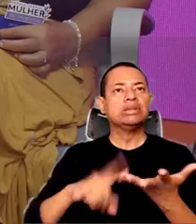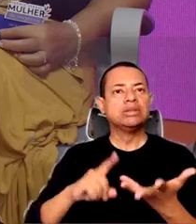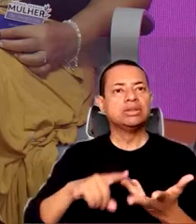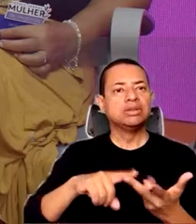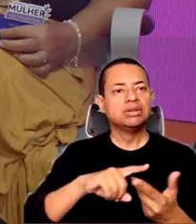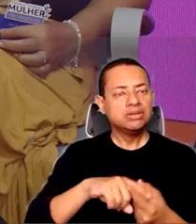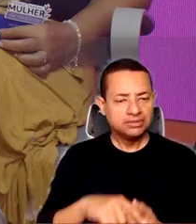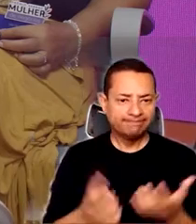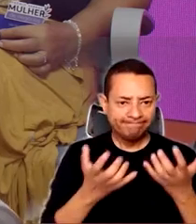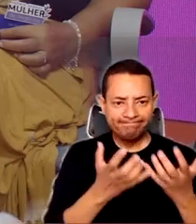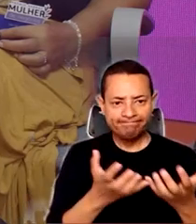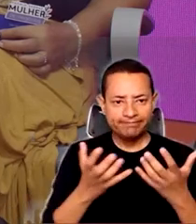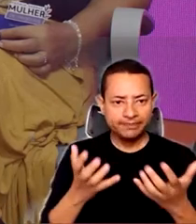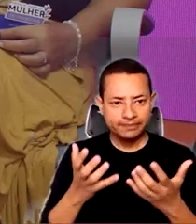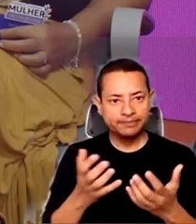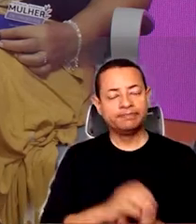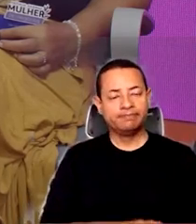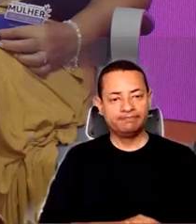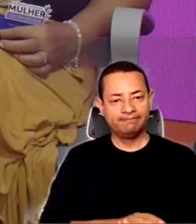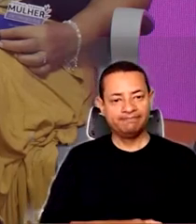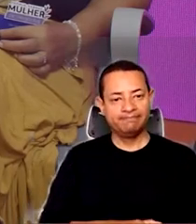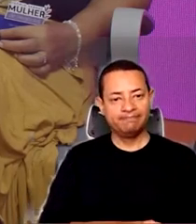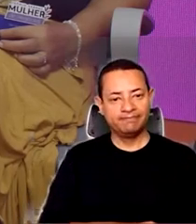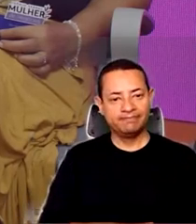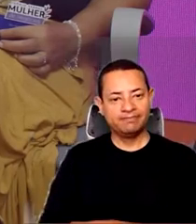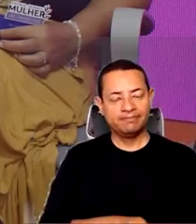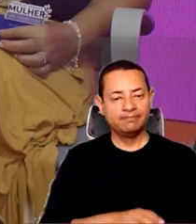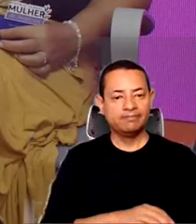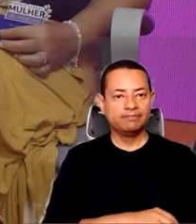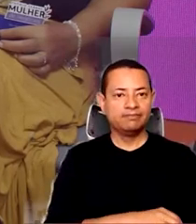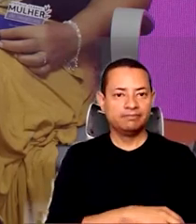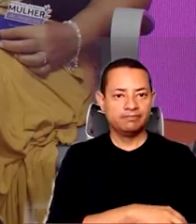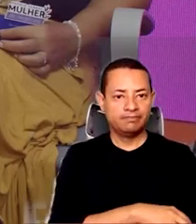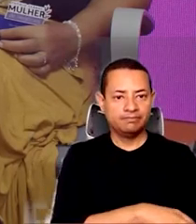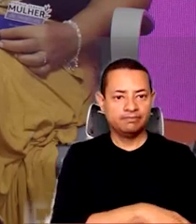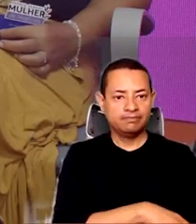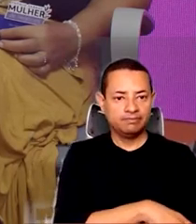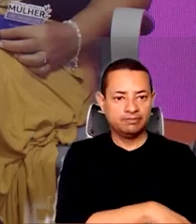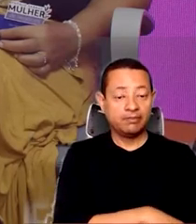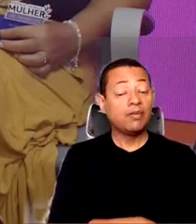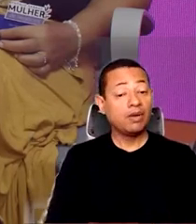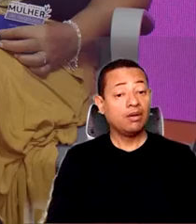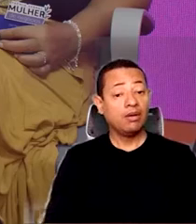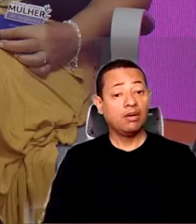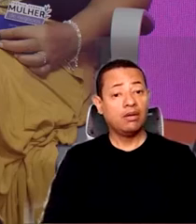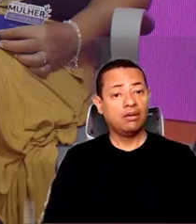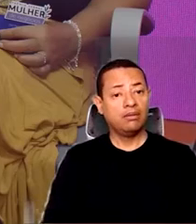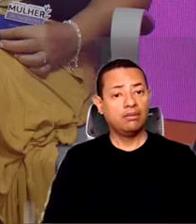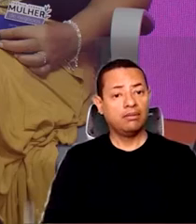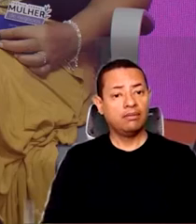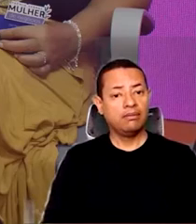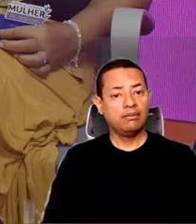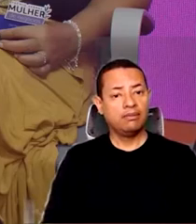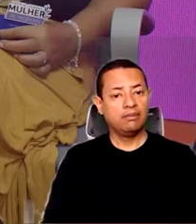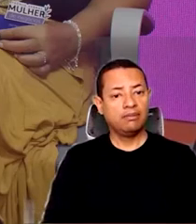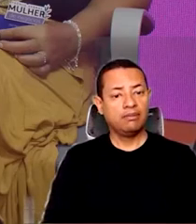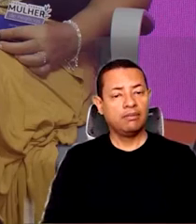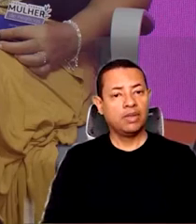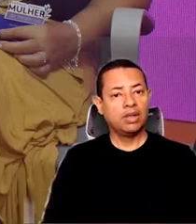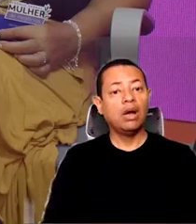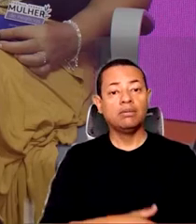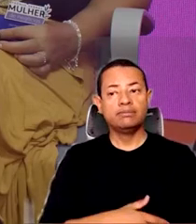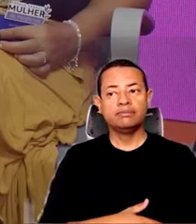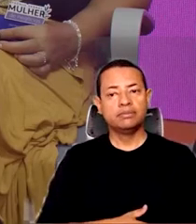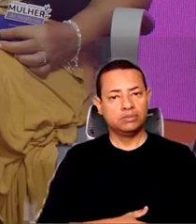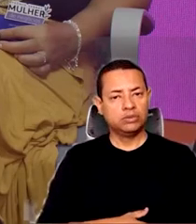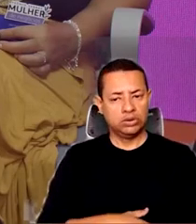ideais eh eu fui ter a minha primeira a